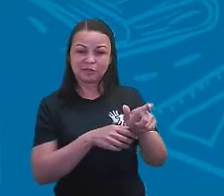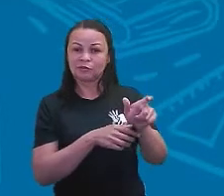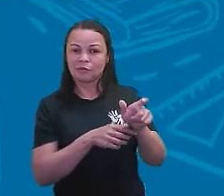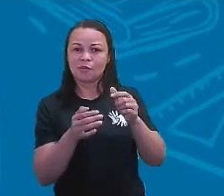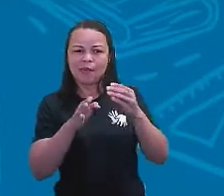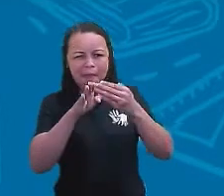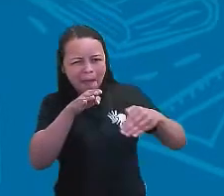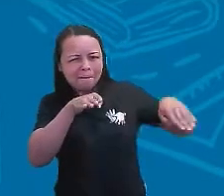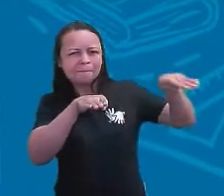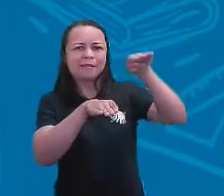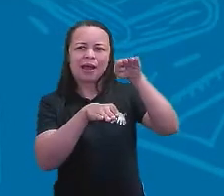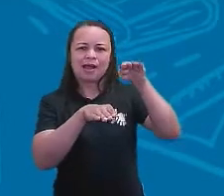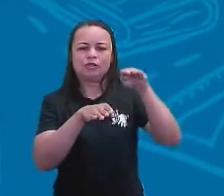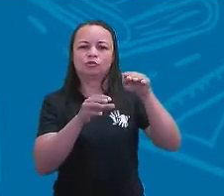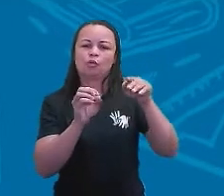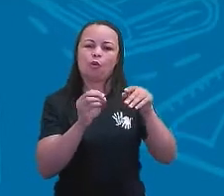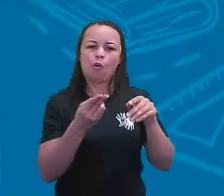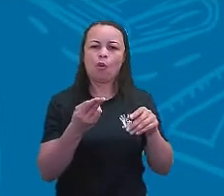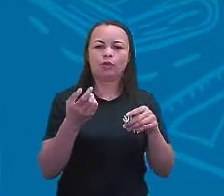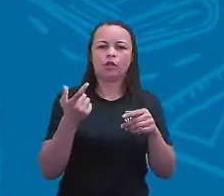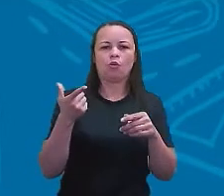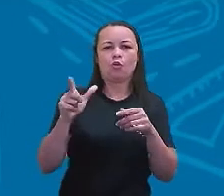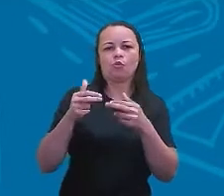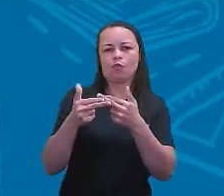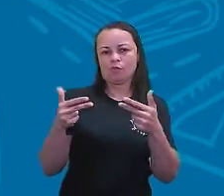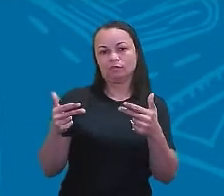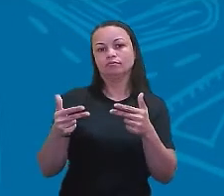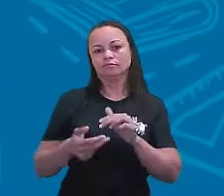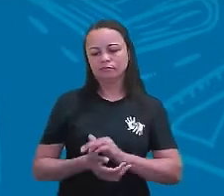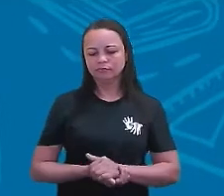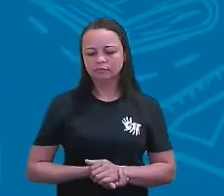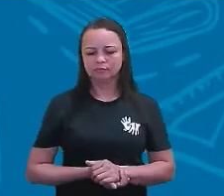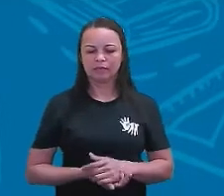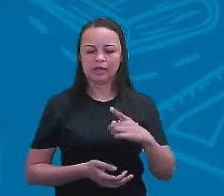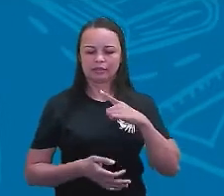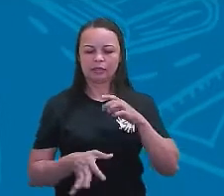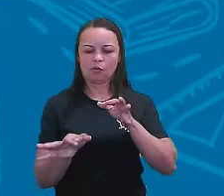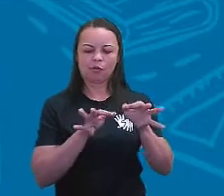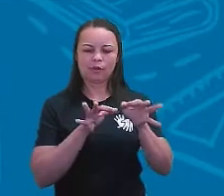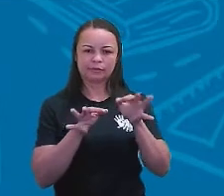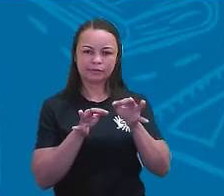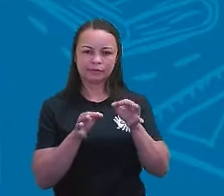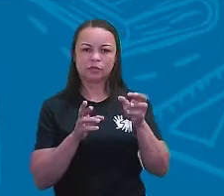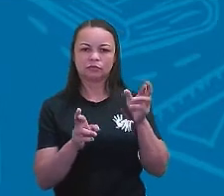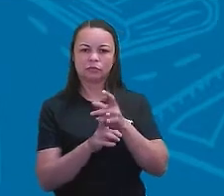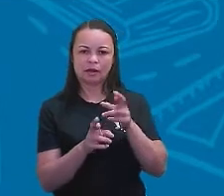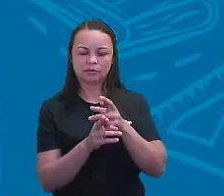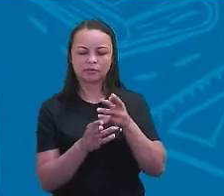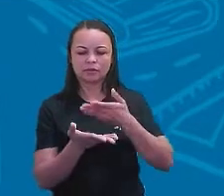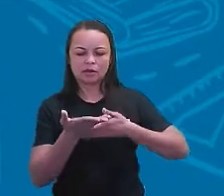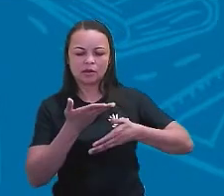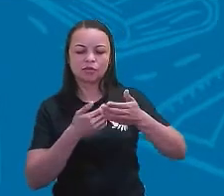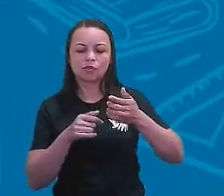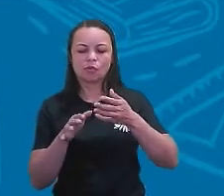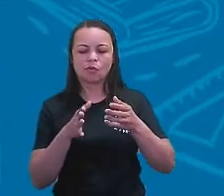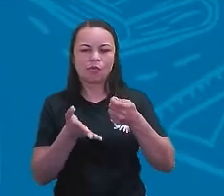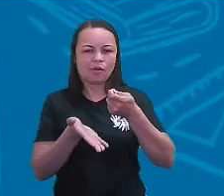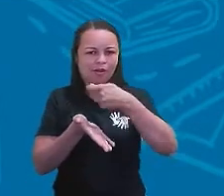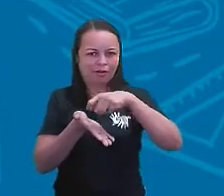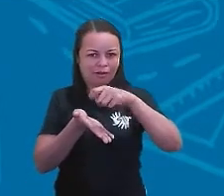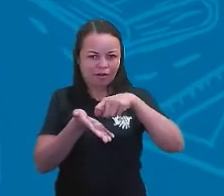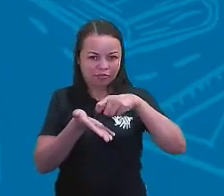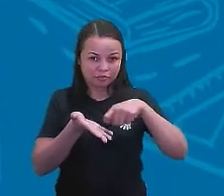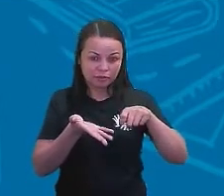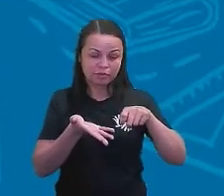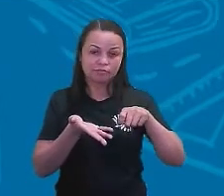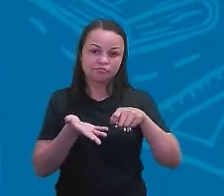ou que outra coisa, tá? Então, a gente tem aí, ó, a formação varia de acordo com a grafia, então fica bem ligadinho,